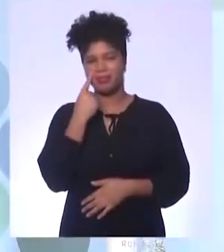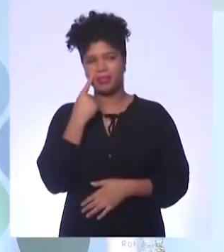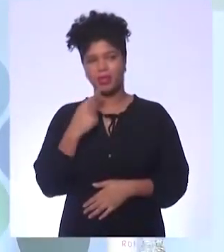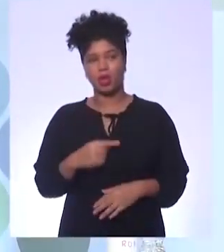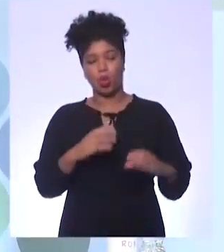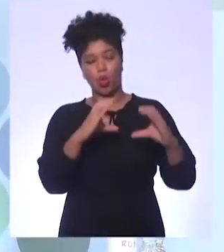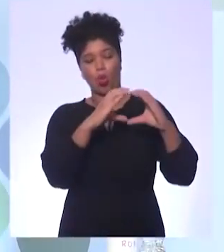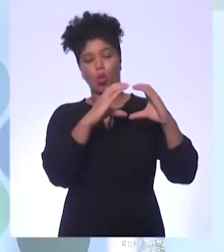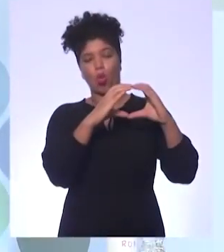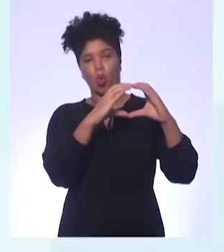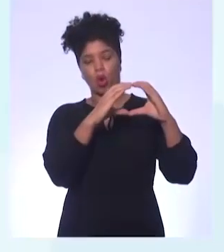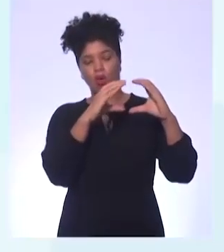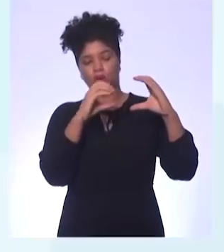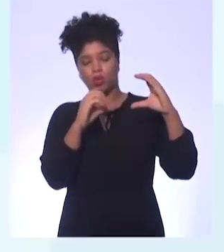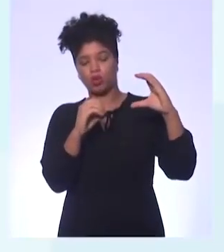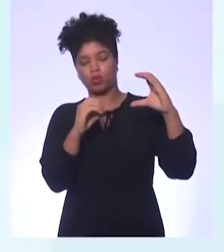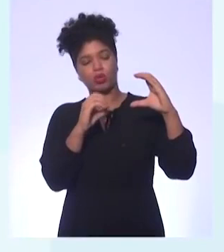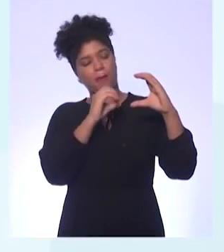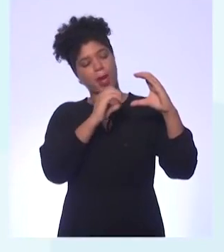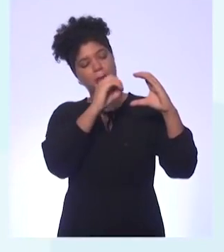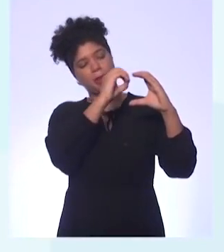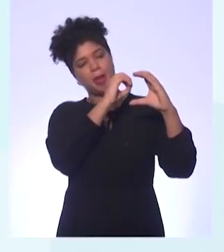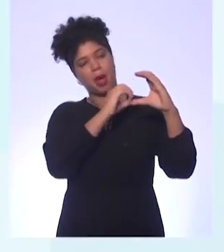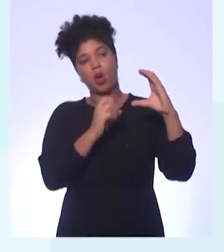o comprimento, né? Claro, deu